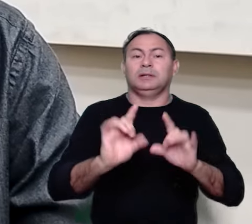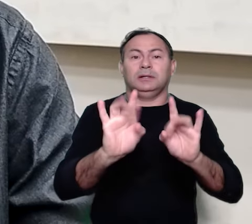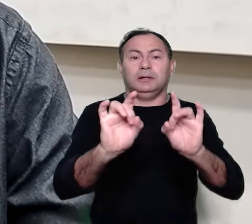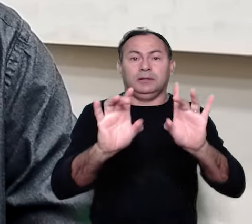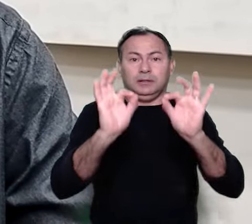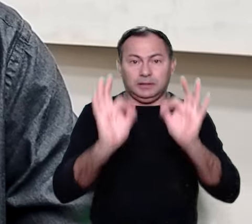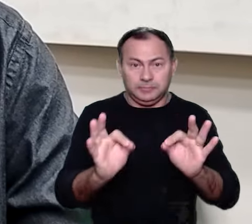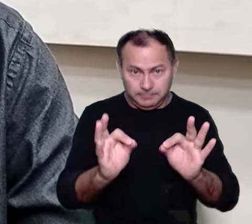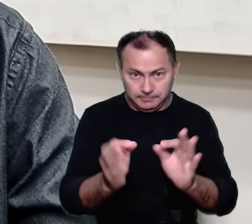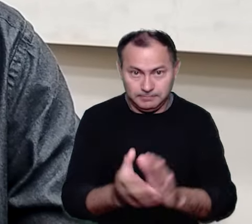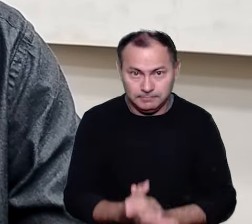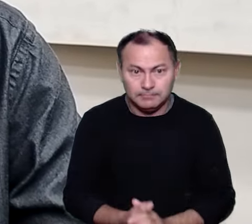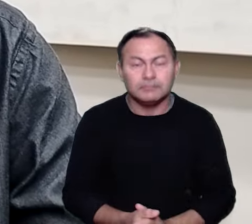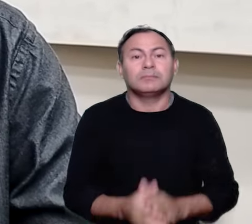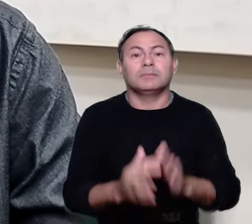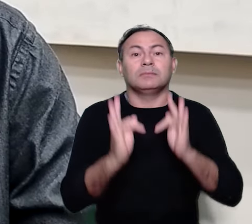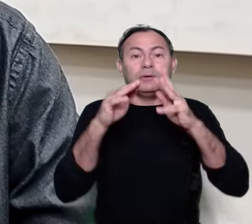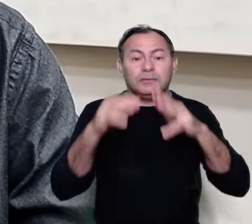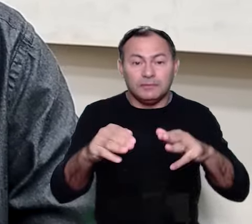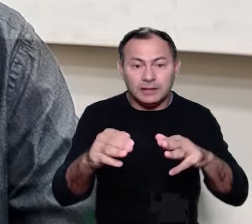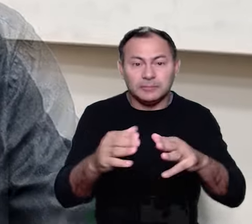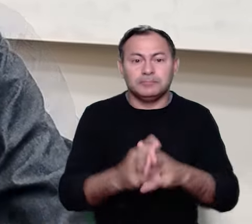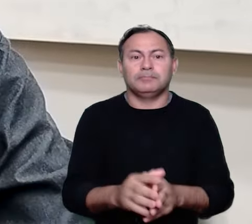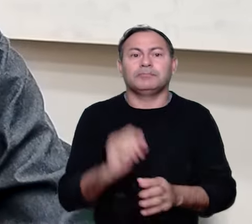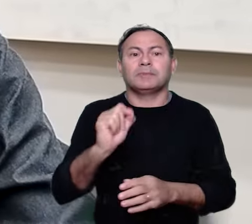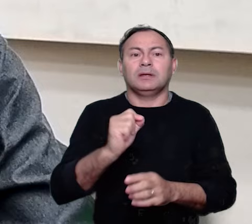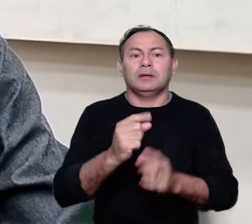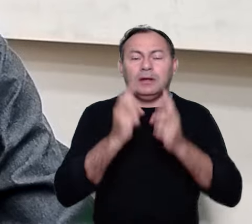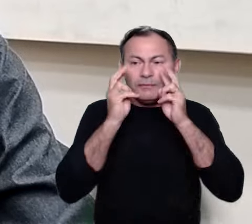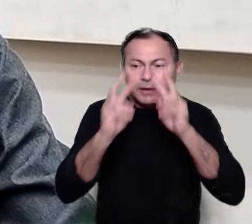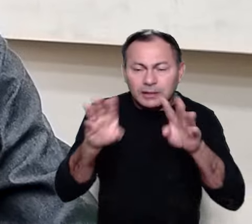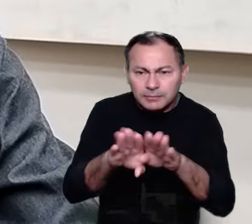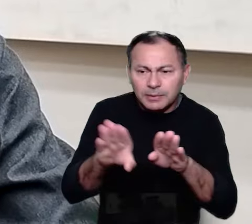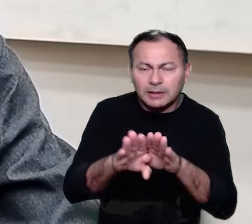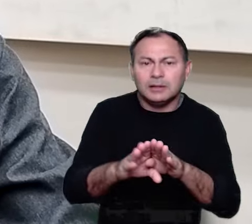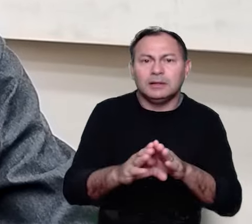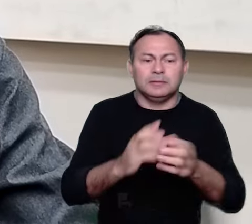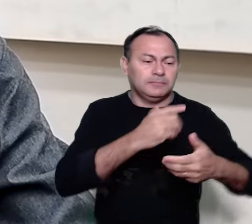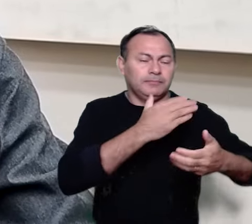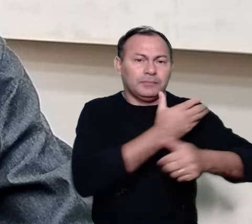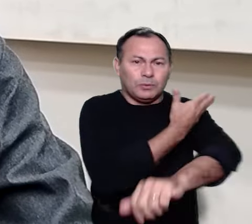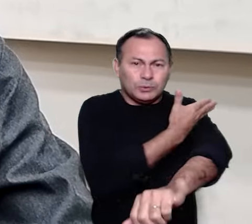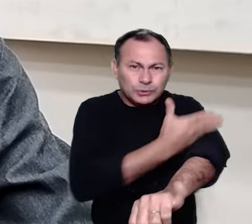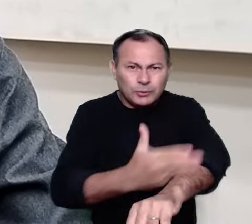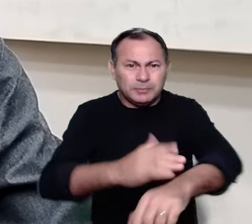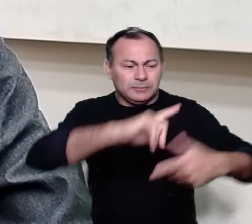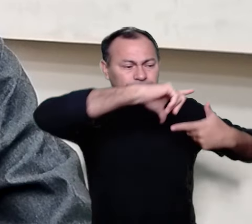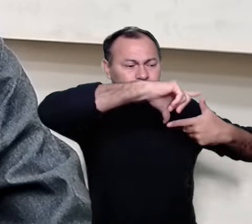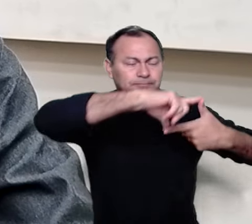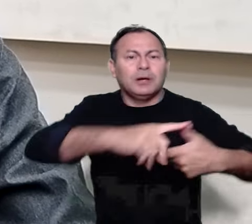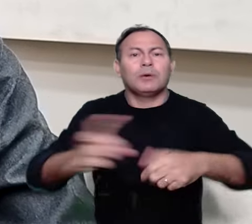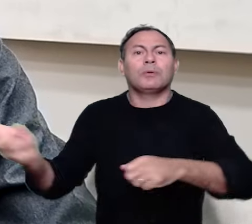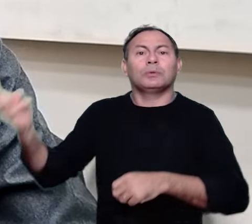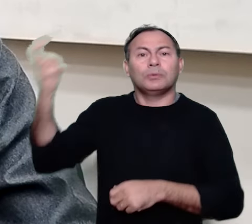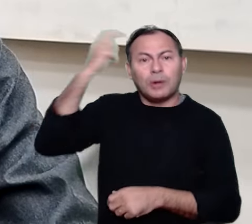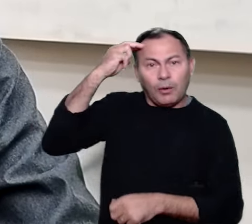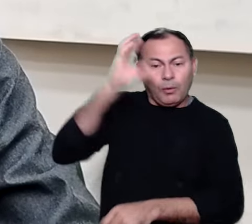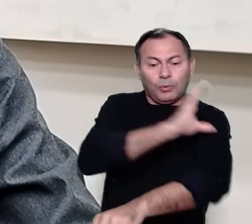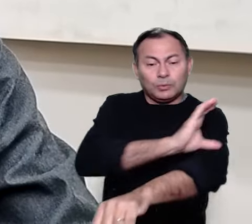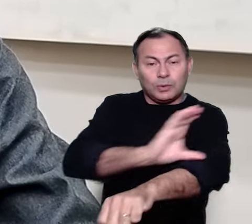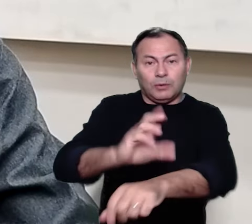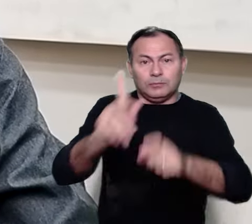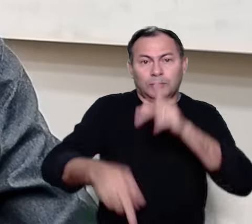geral, mas sim a exceção. Por fim, há que se considerar também as tradições